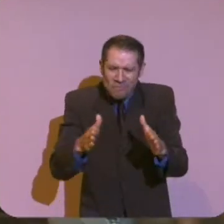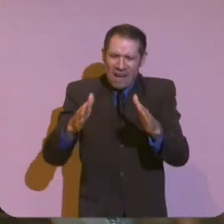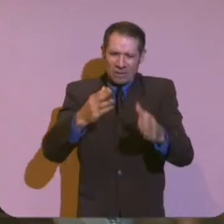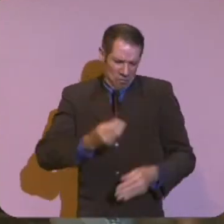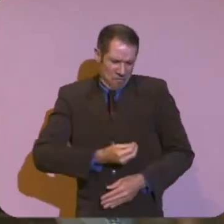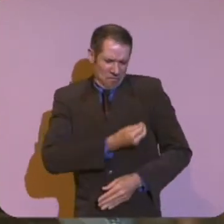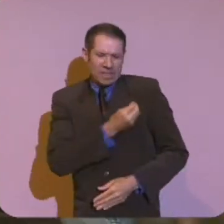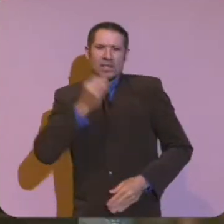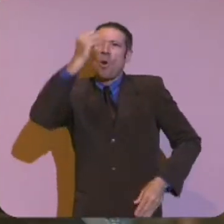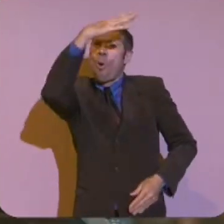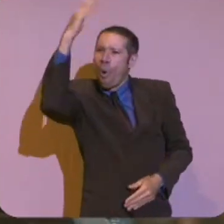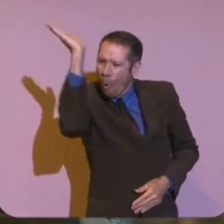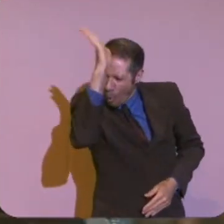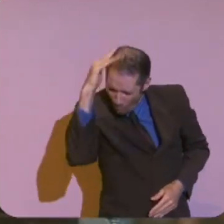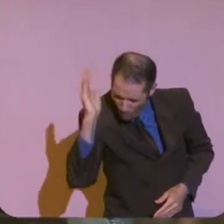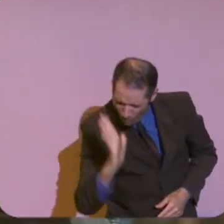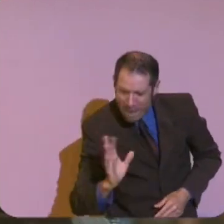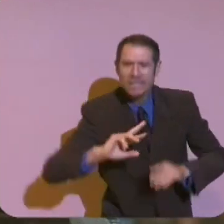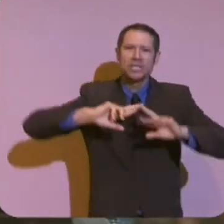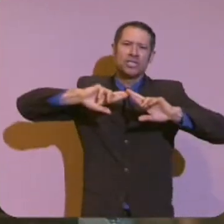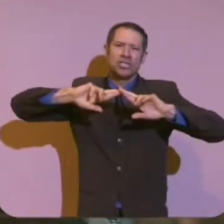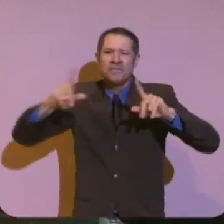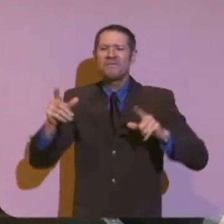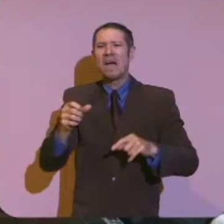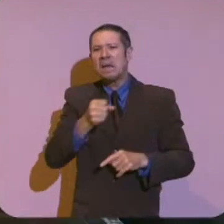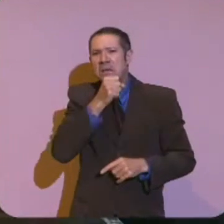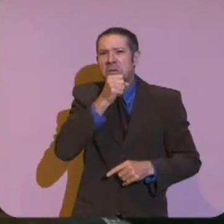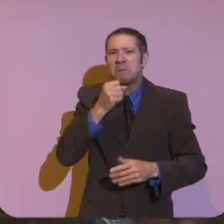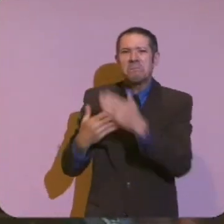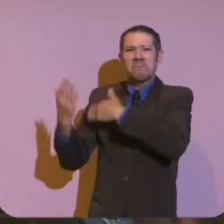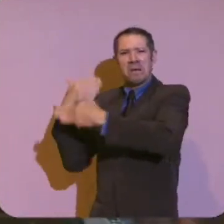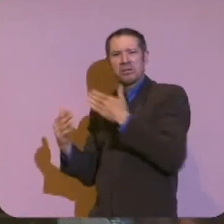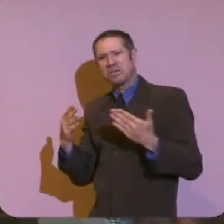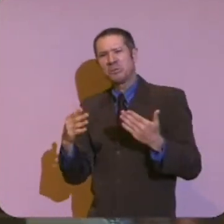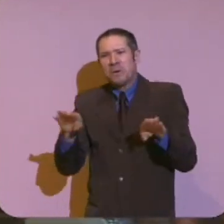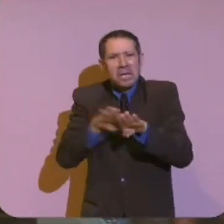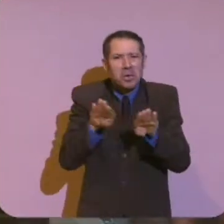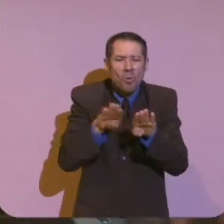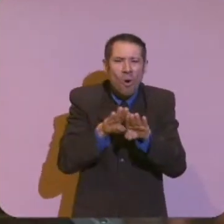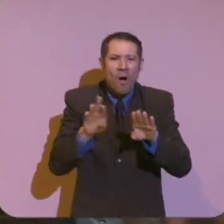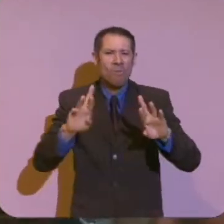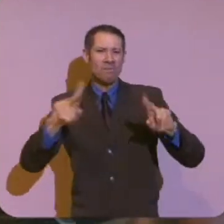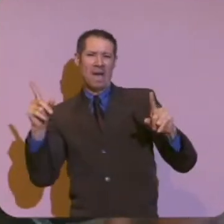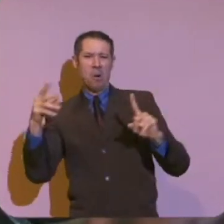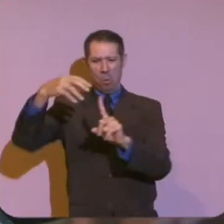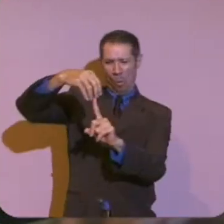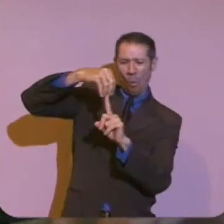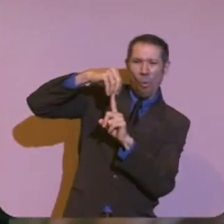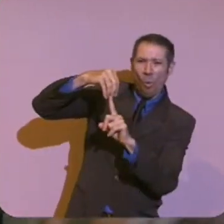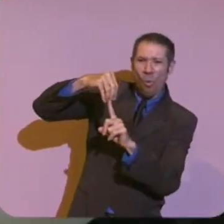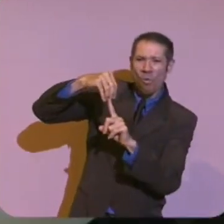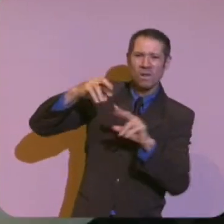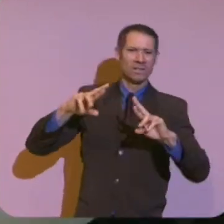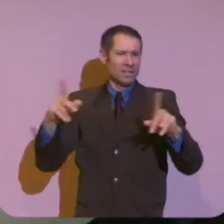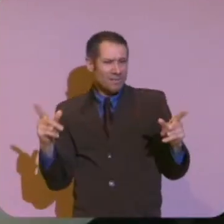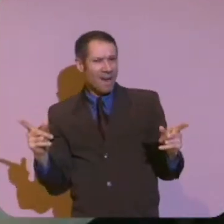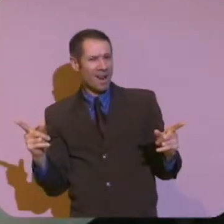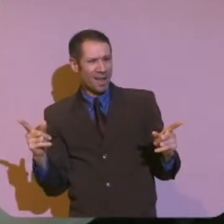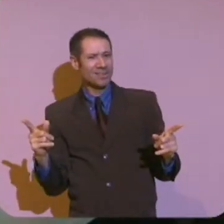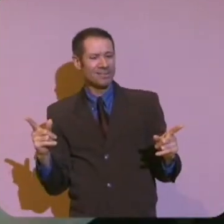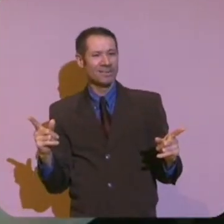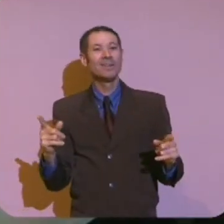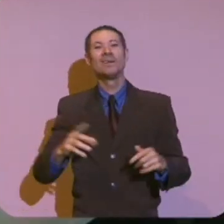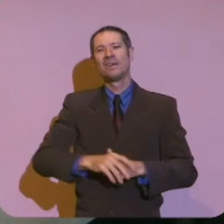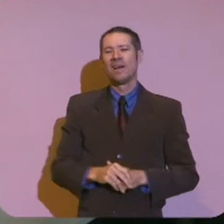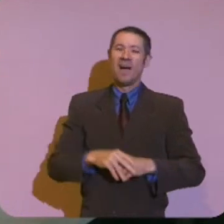vaso de honra diferente do que era o antigo. Não vai ser igual, porque se fosse igual seria ruim, mas vai